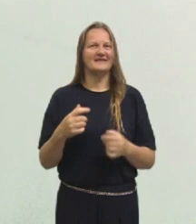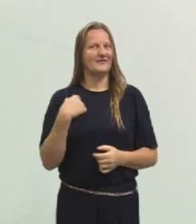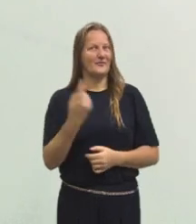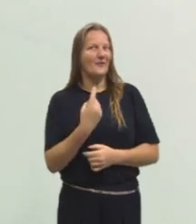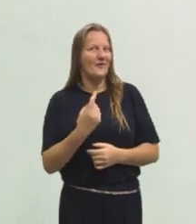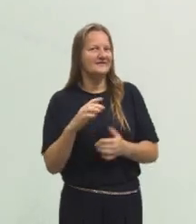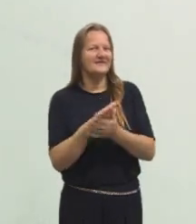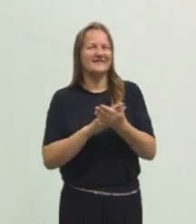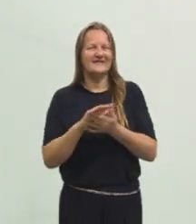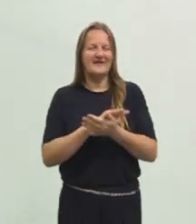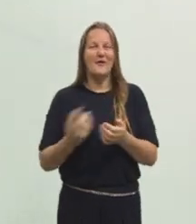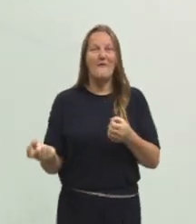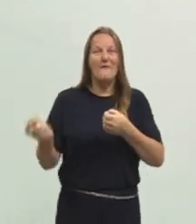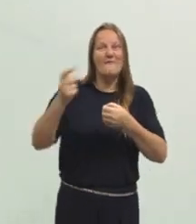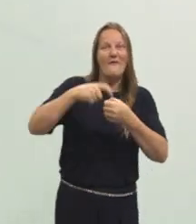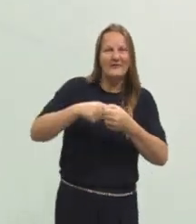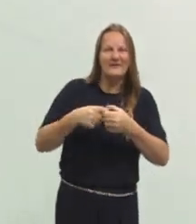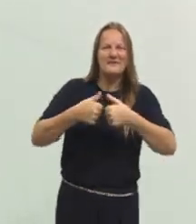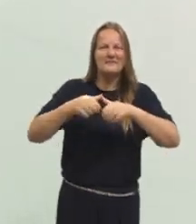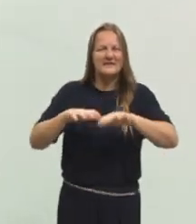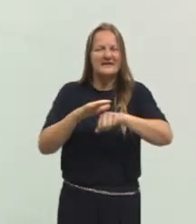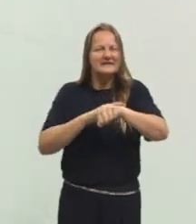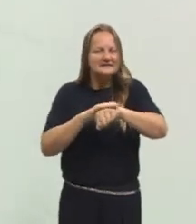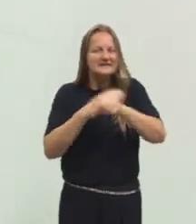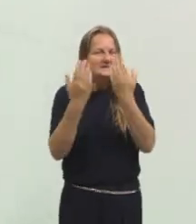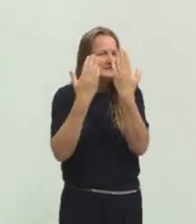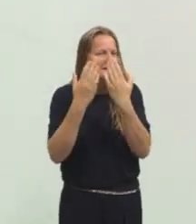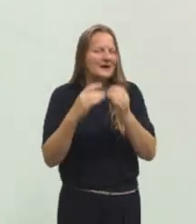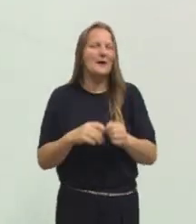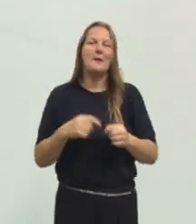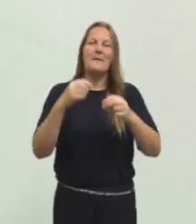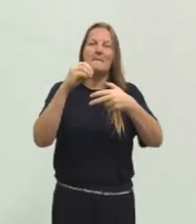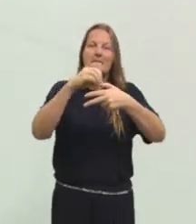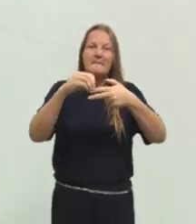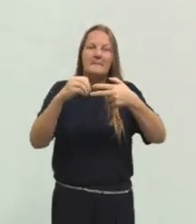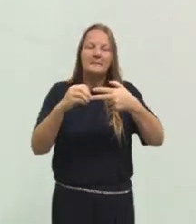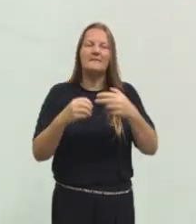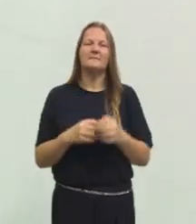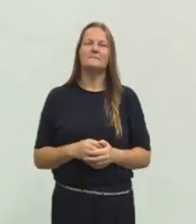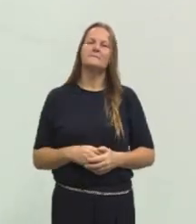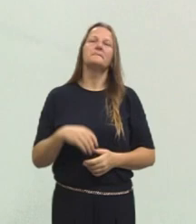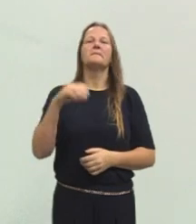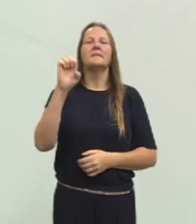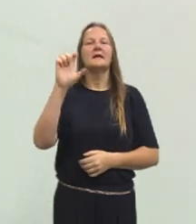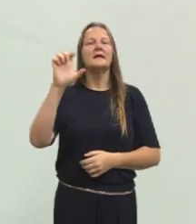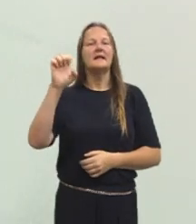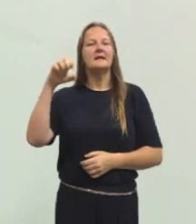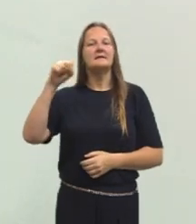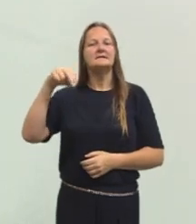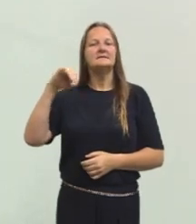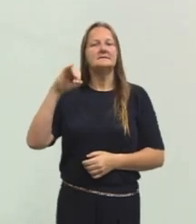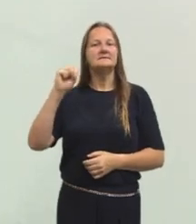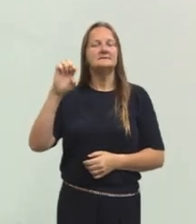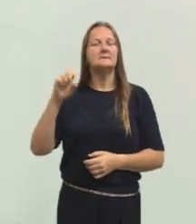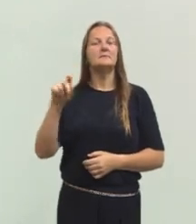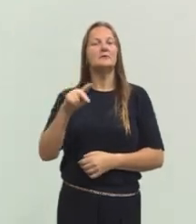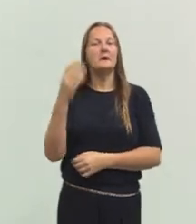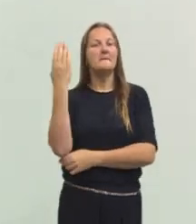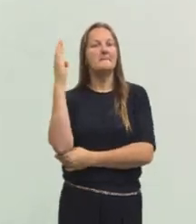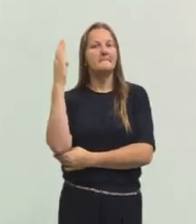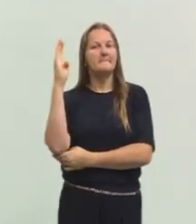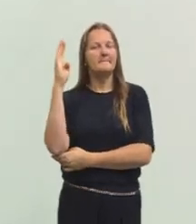não estamos de volta para analisar e as questões bom gente eu me chamo elenise Pereira Sou professora de biologia